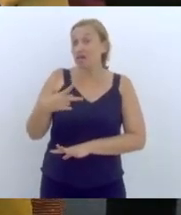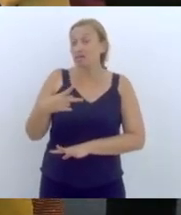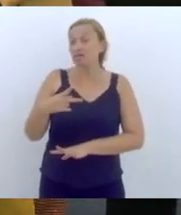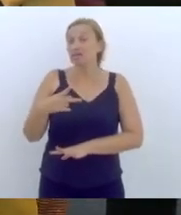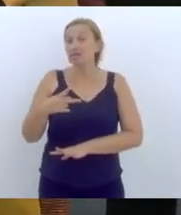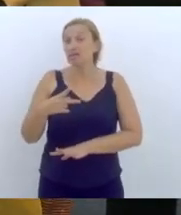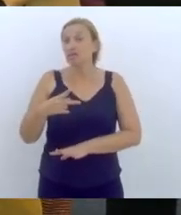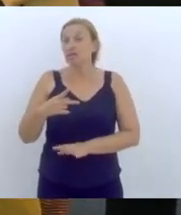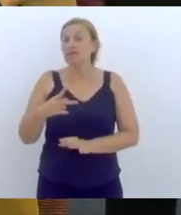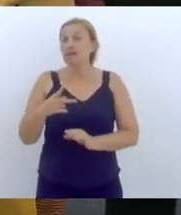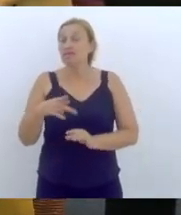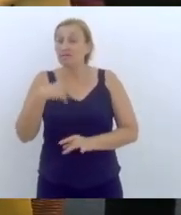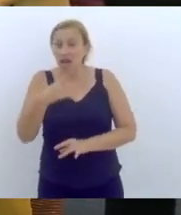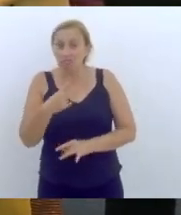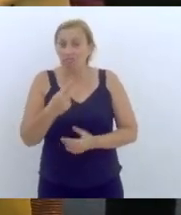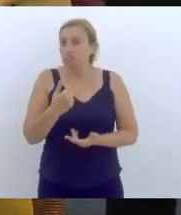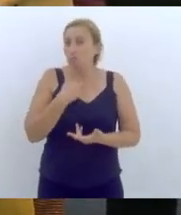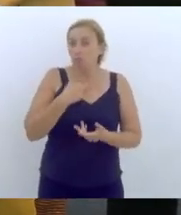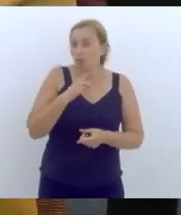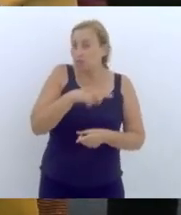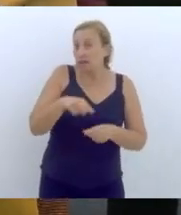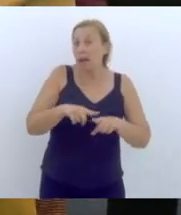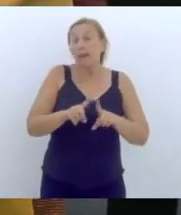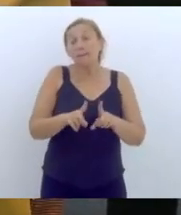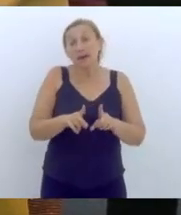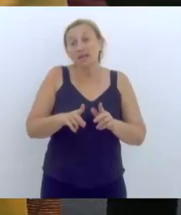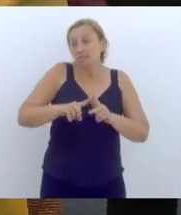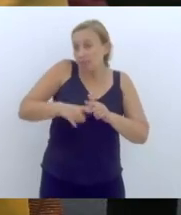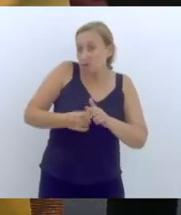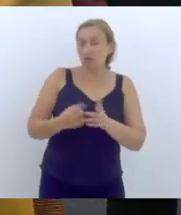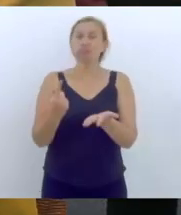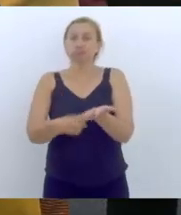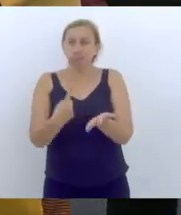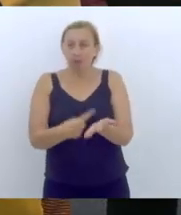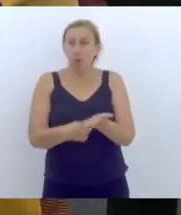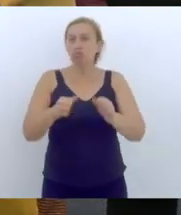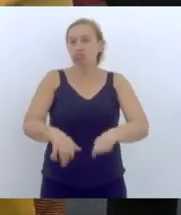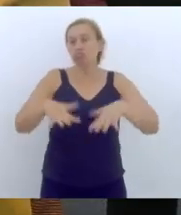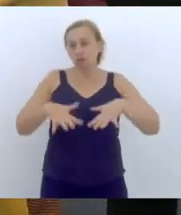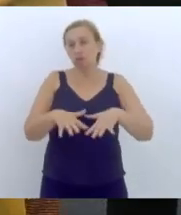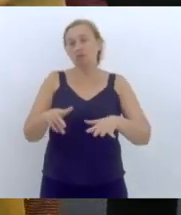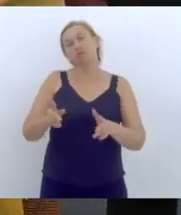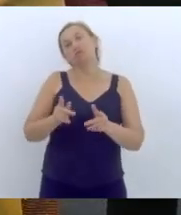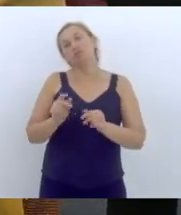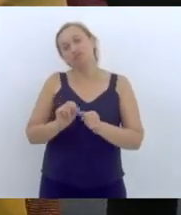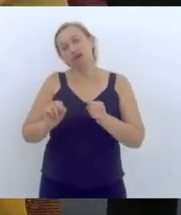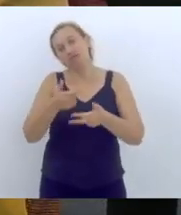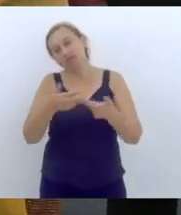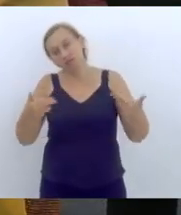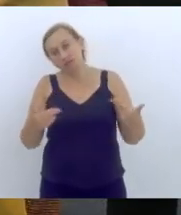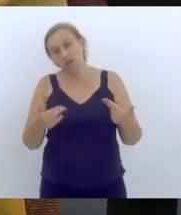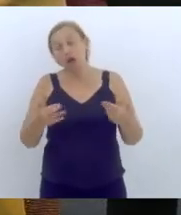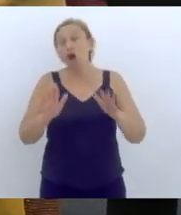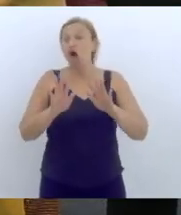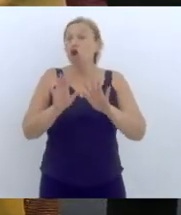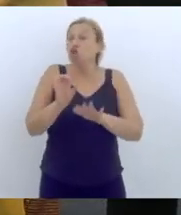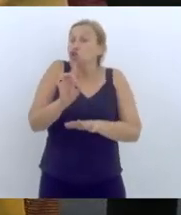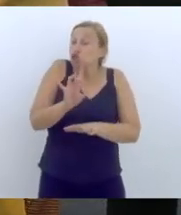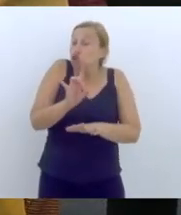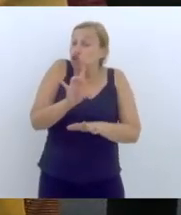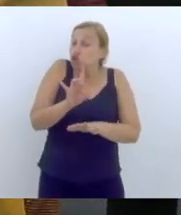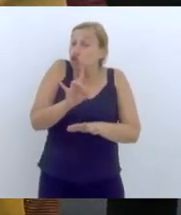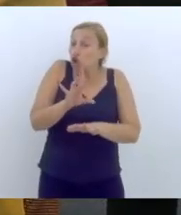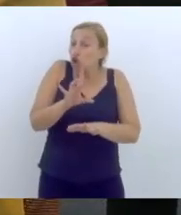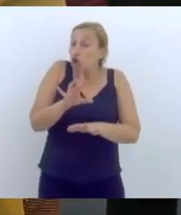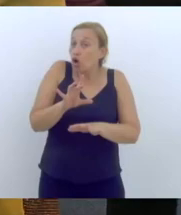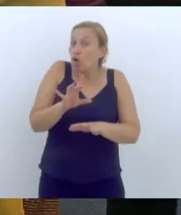dado, não pode... Para a gente refazer, tem que ser por acordo de plenário, como a gente fez várias vezes. Só para a